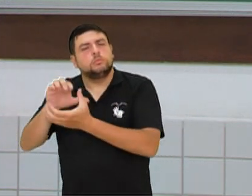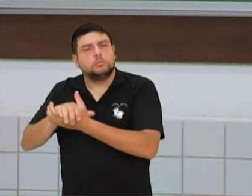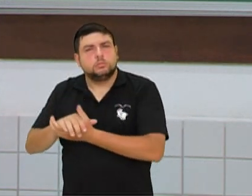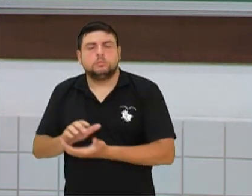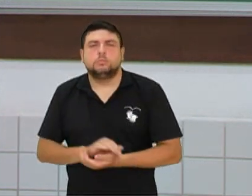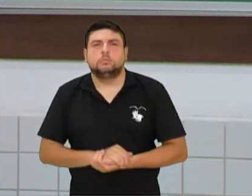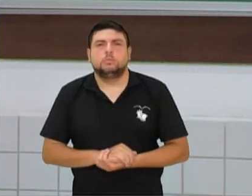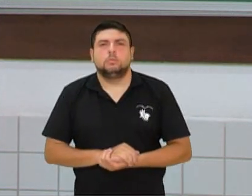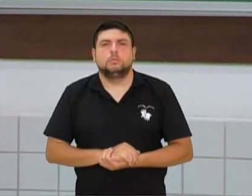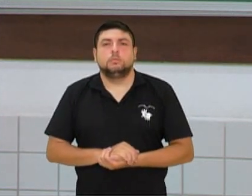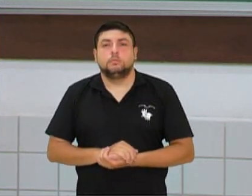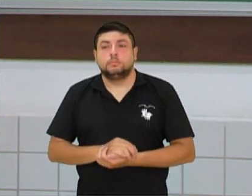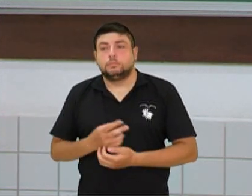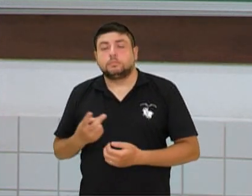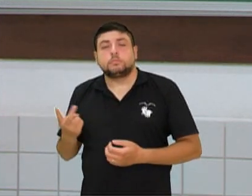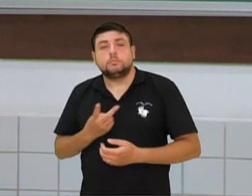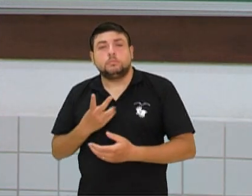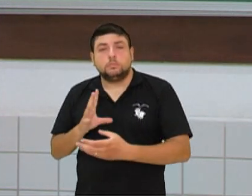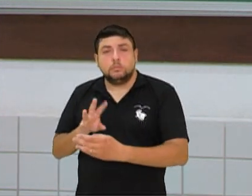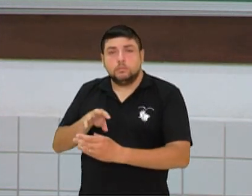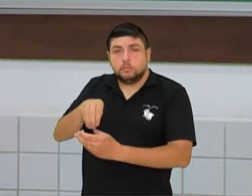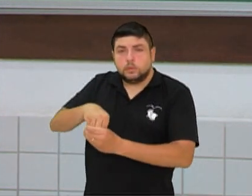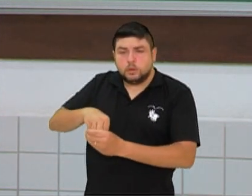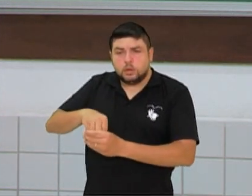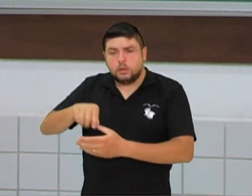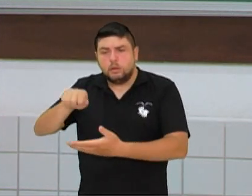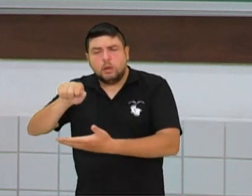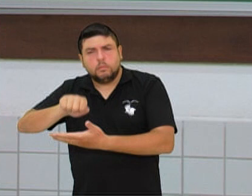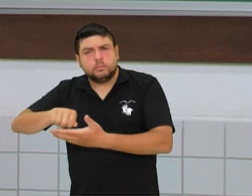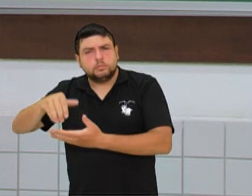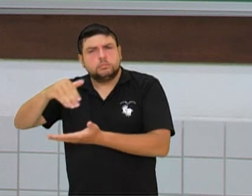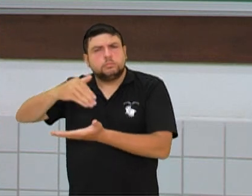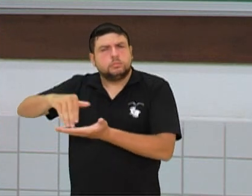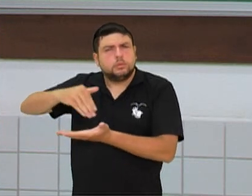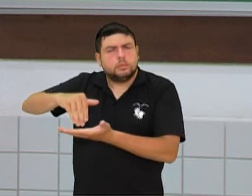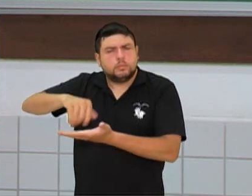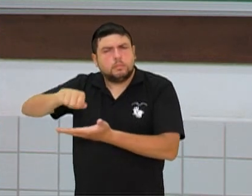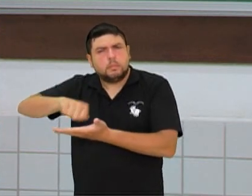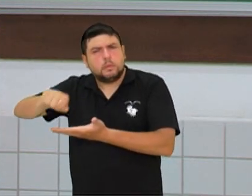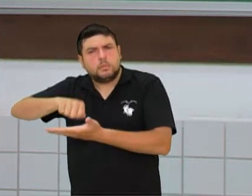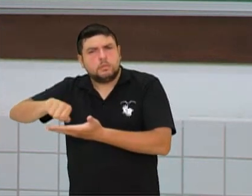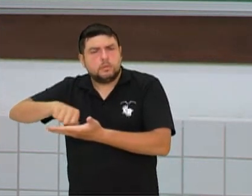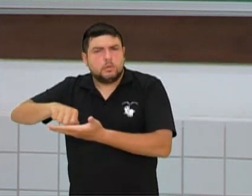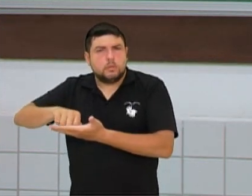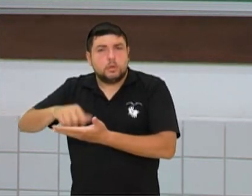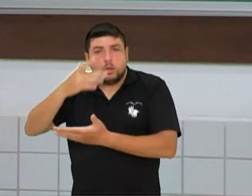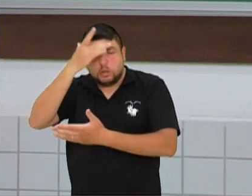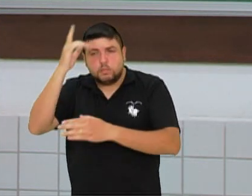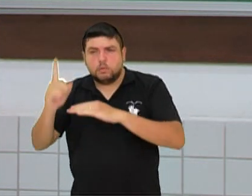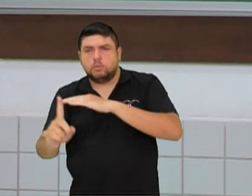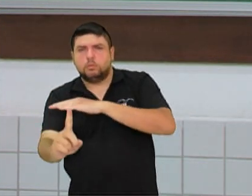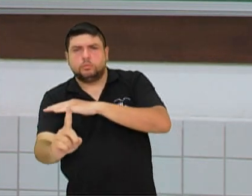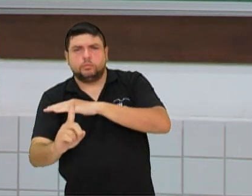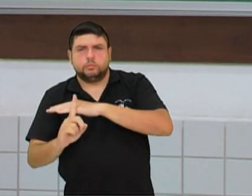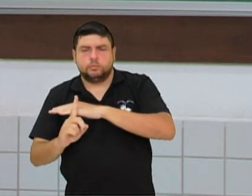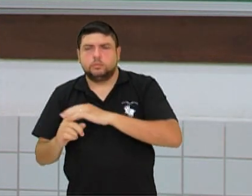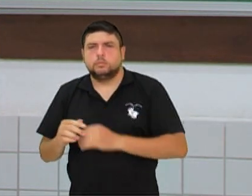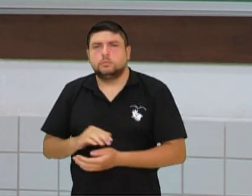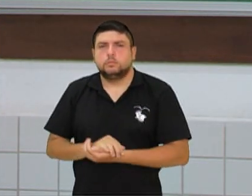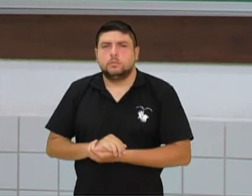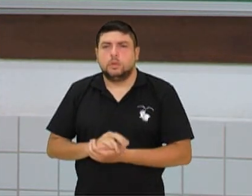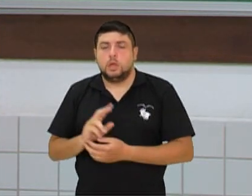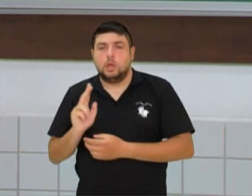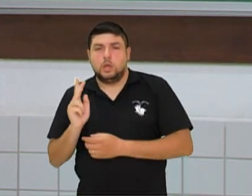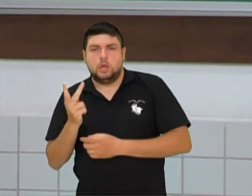ali no escritório do Abelardo, onde as pessoas vão lá pedir dinheiro emprestado. A Heloísa, mostrando a Gioconda,